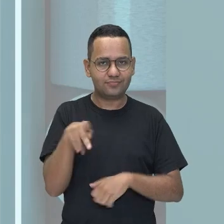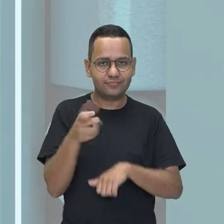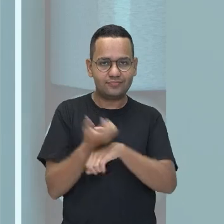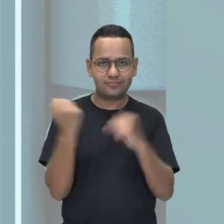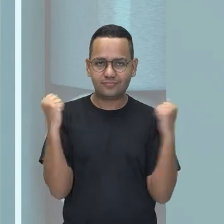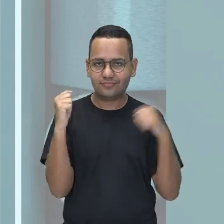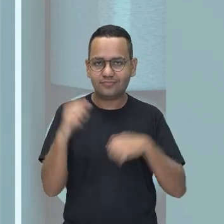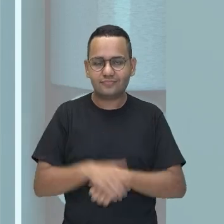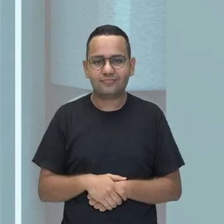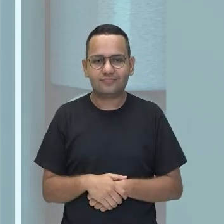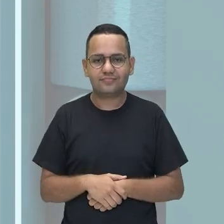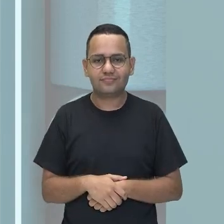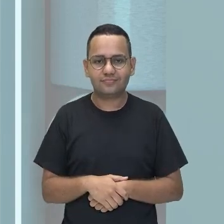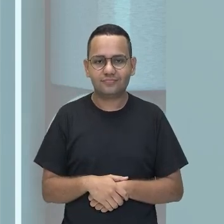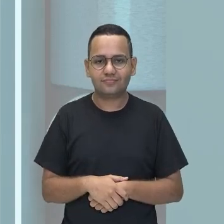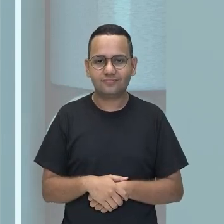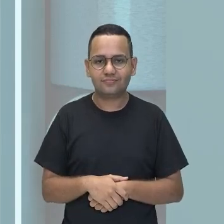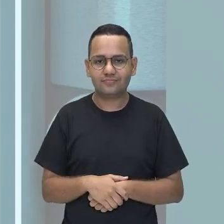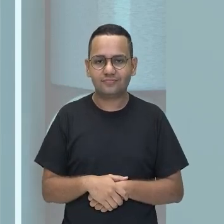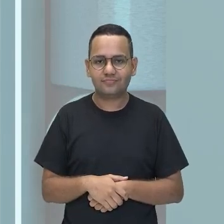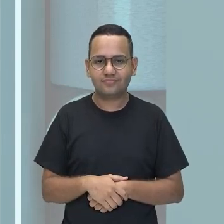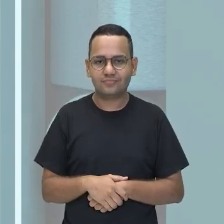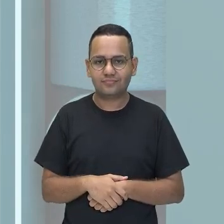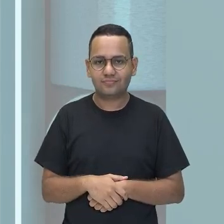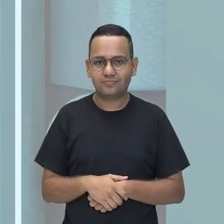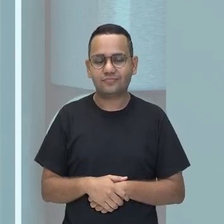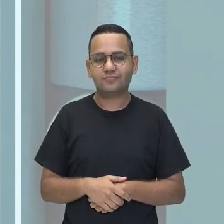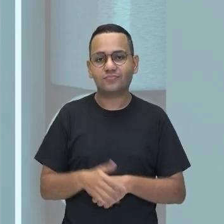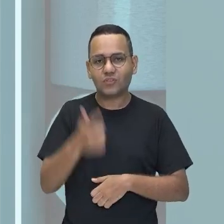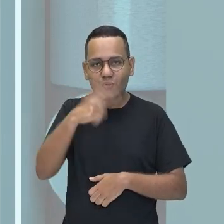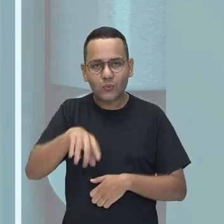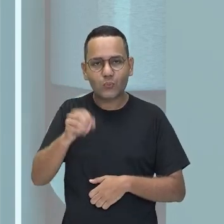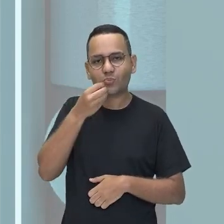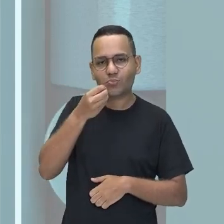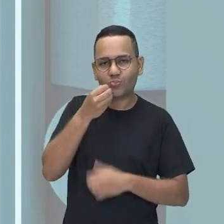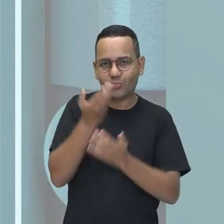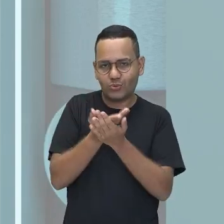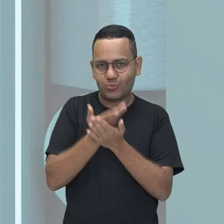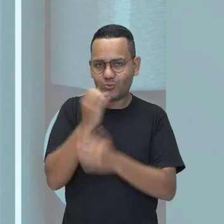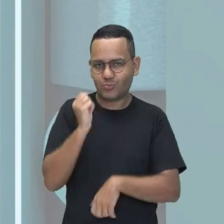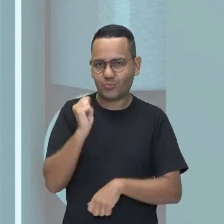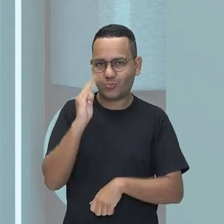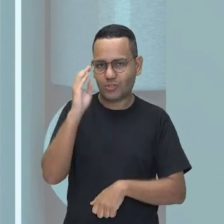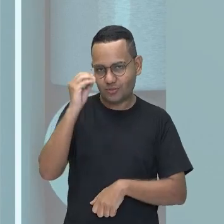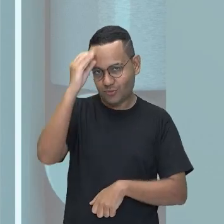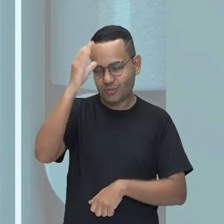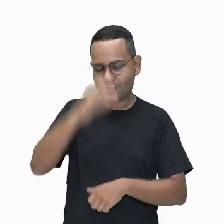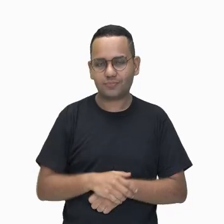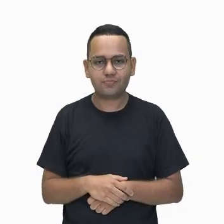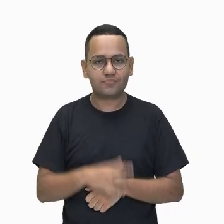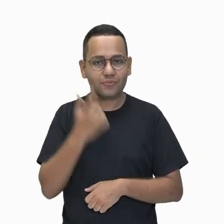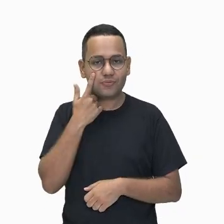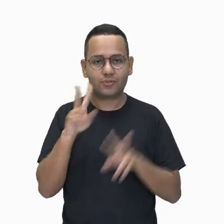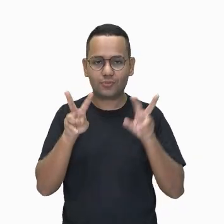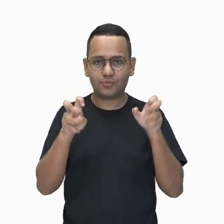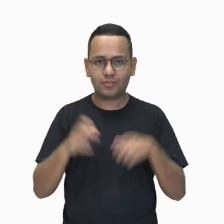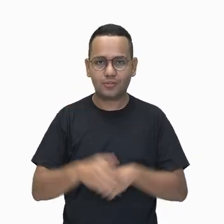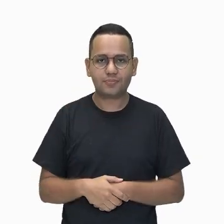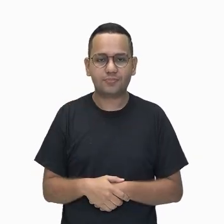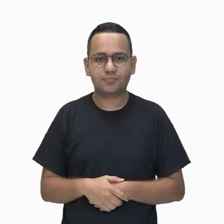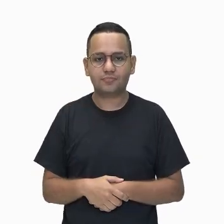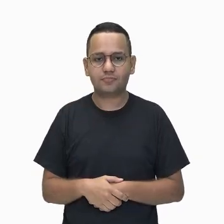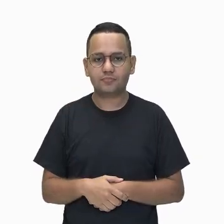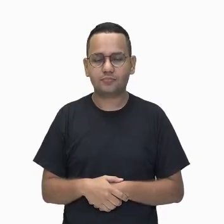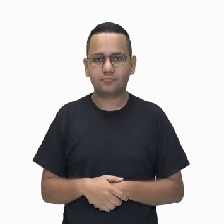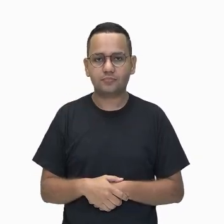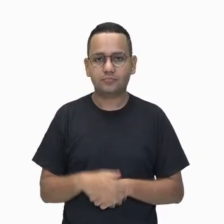Educação Física. Nós estaremos juntos nessa oportunidade de aprender muito mais. Vamos ver o que nós temos por objeto de conhecimento para esta